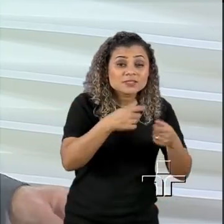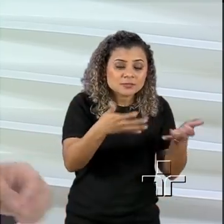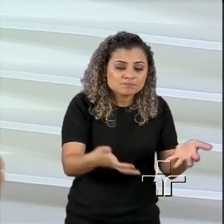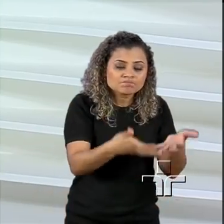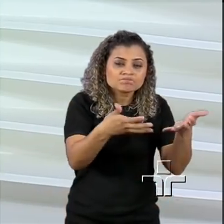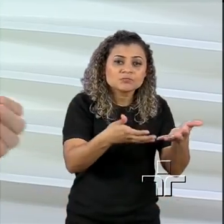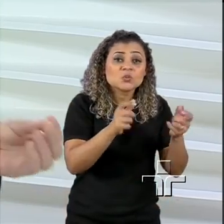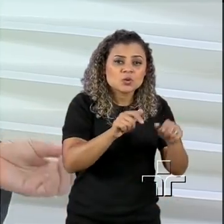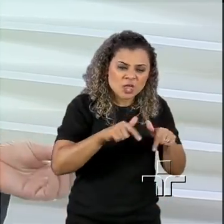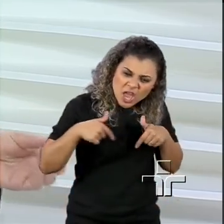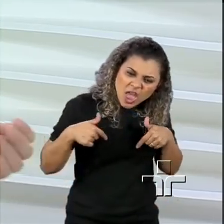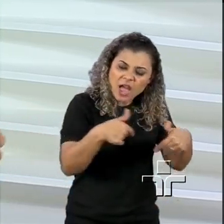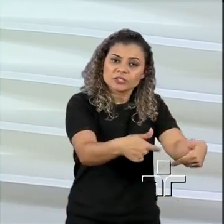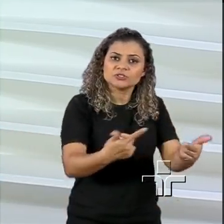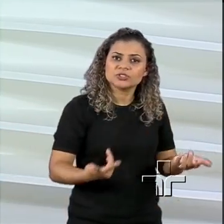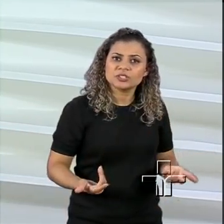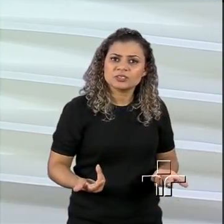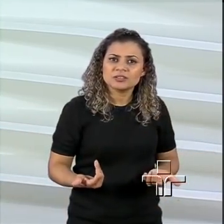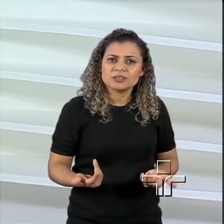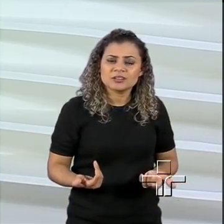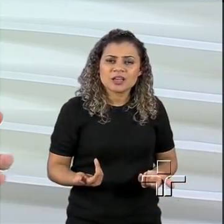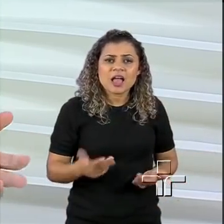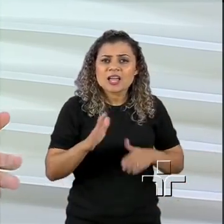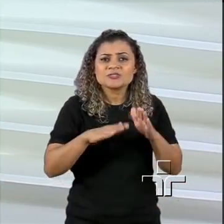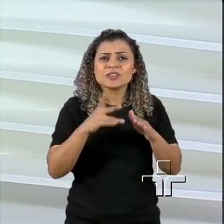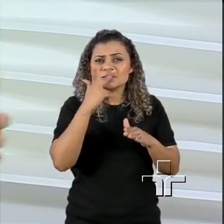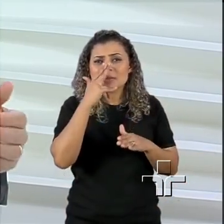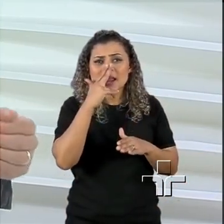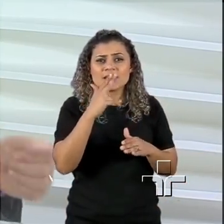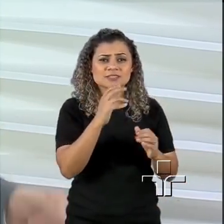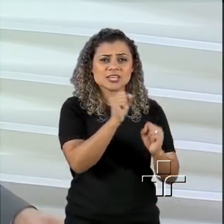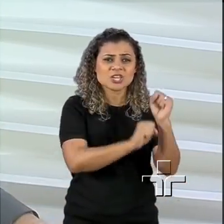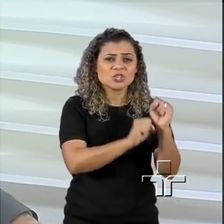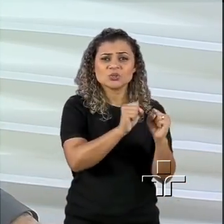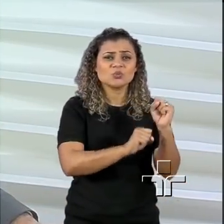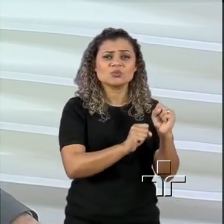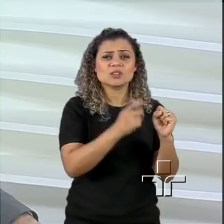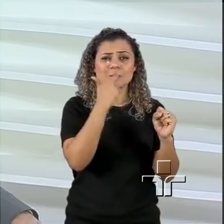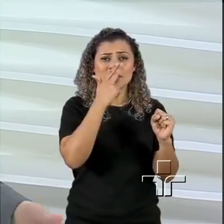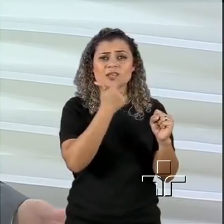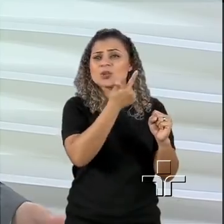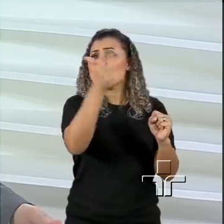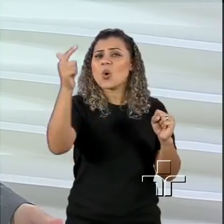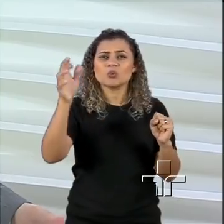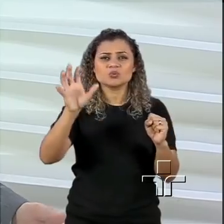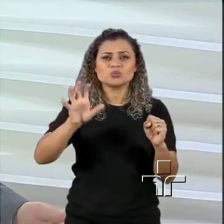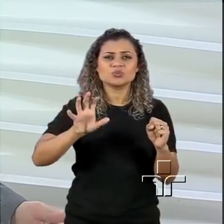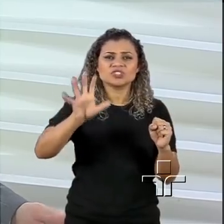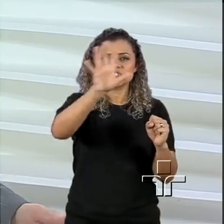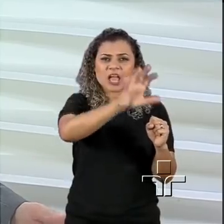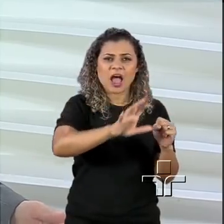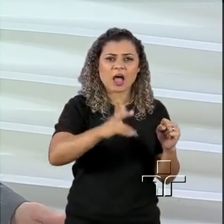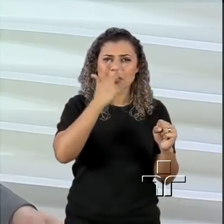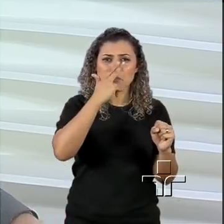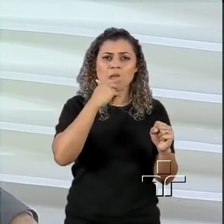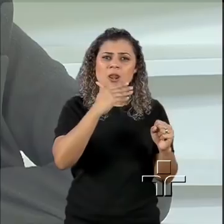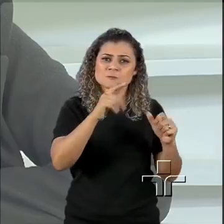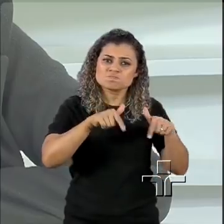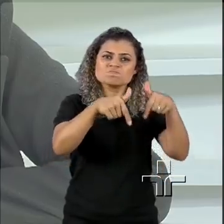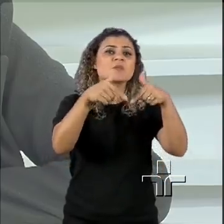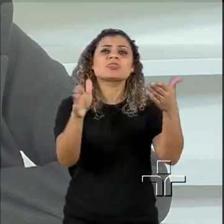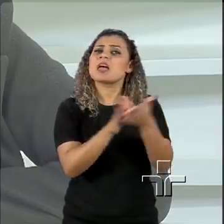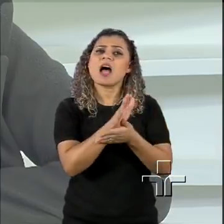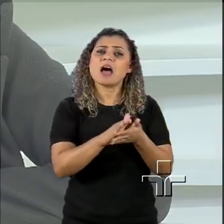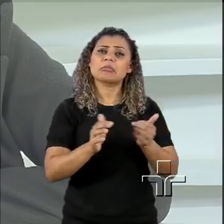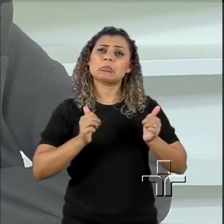vezes, não reage em relação à perda de indústrias para os estados vizinhos, por exemplo. E é preciso reagir a essa